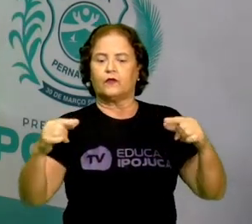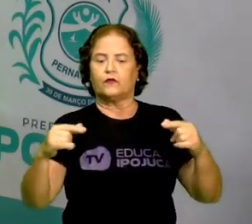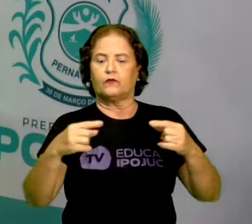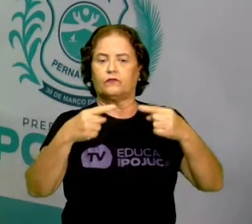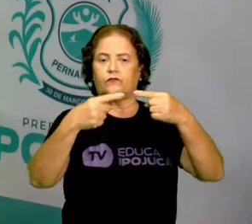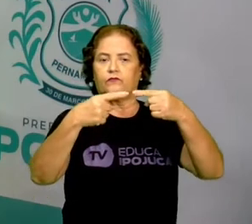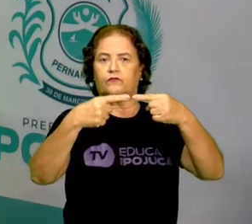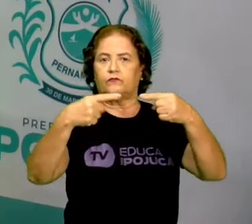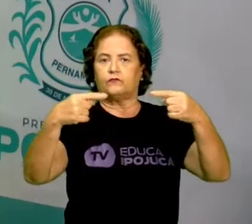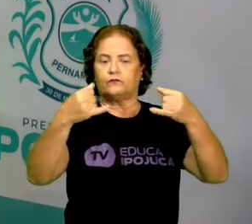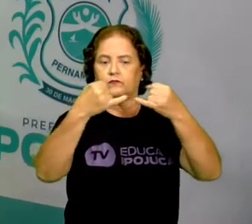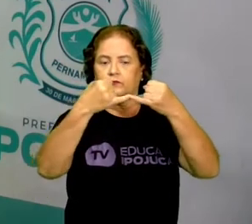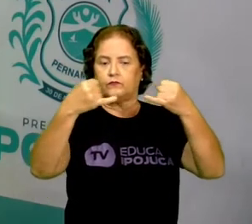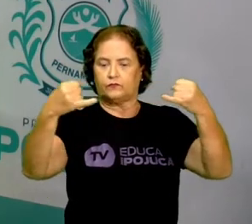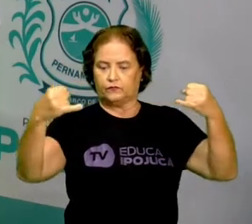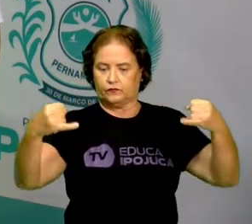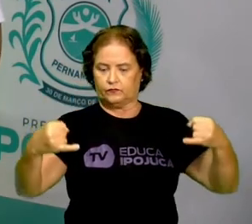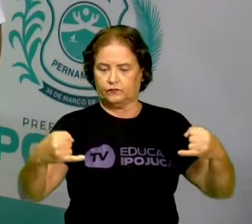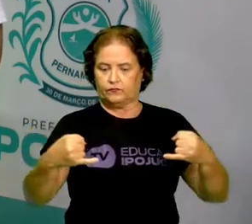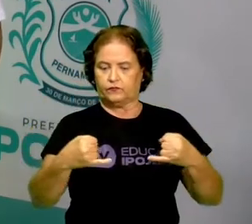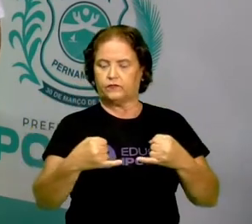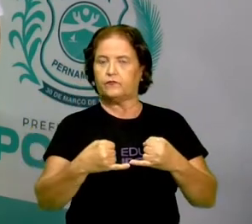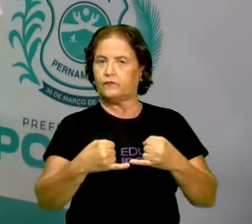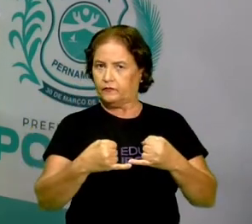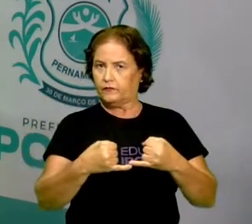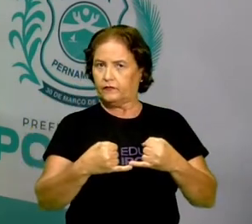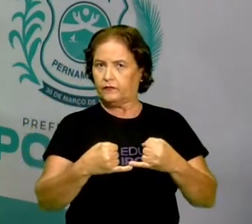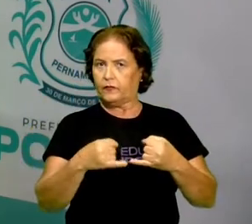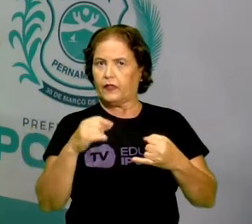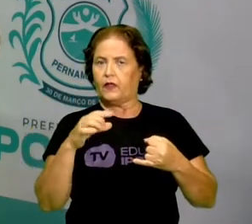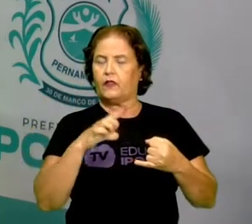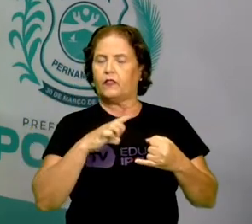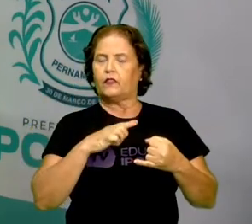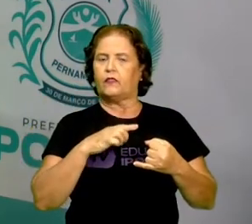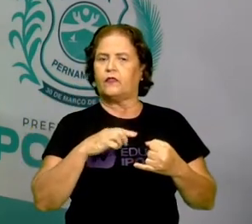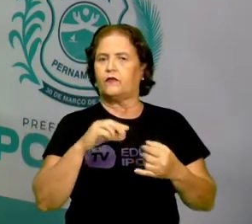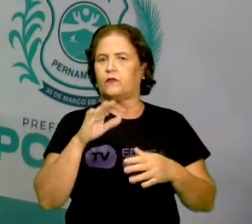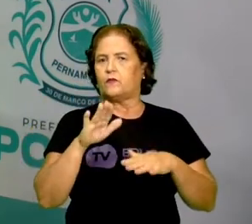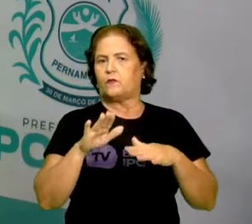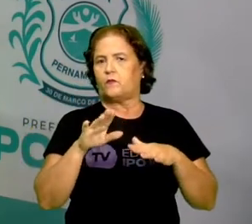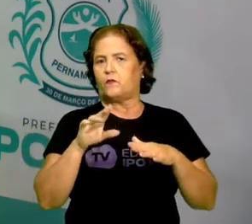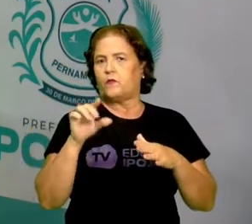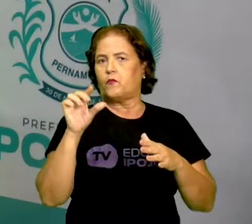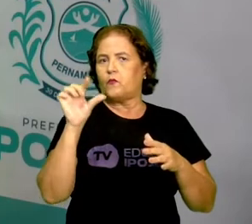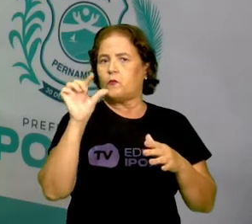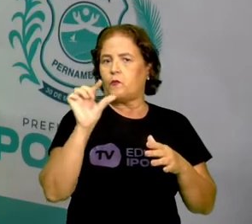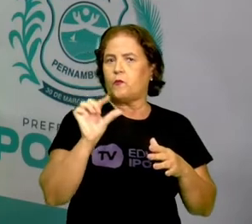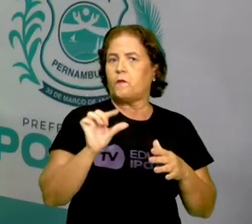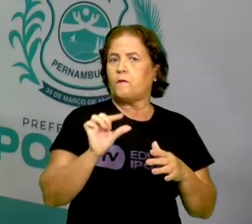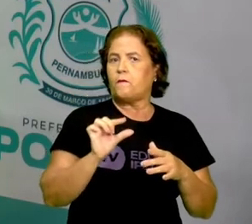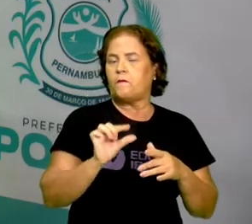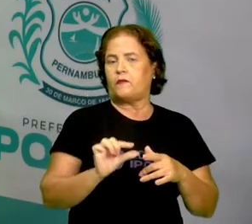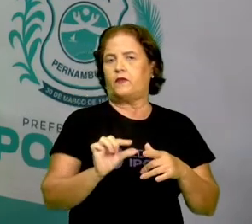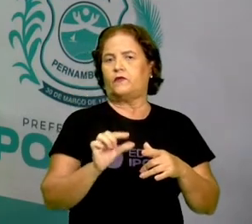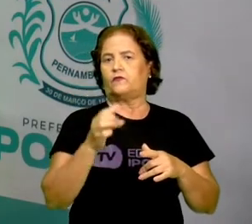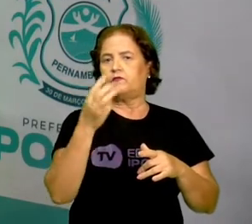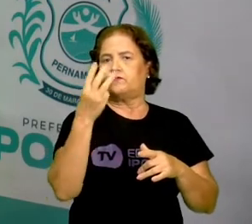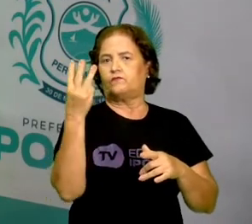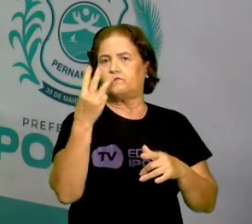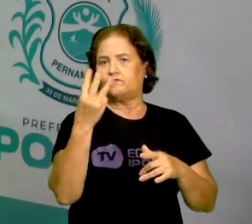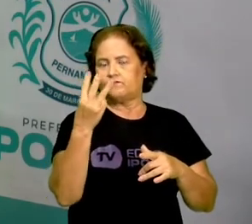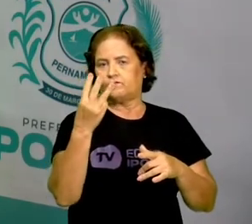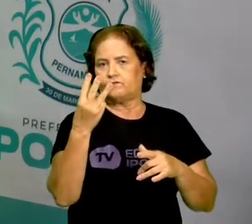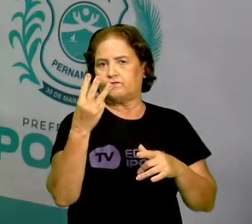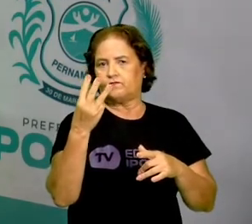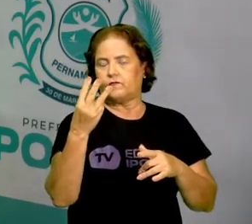retas. Observação, no mínimo 3 segmentos. Ou seja, o que 3 segmentos formam?